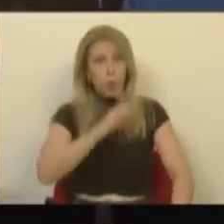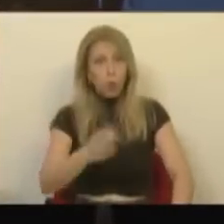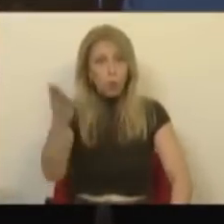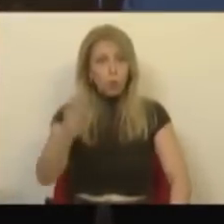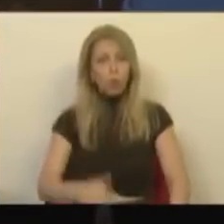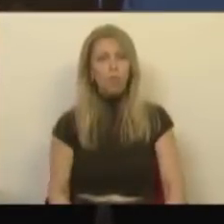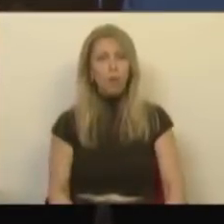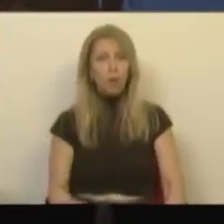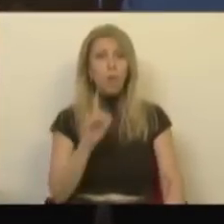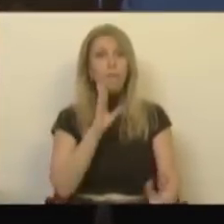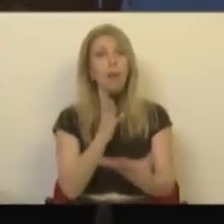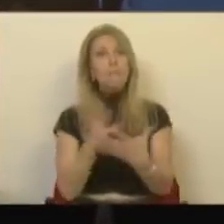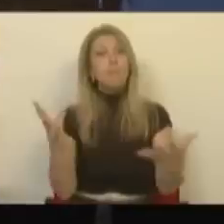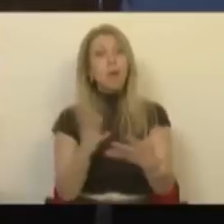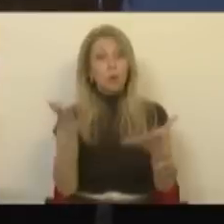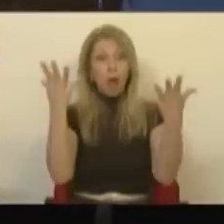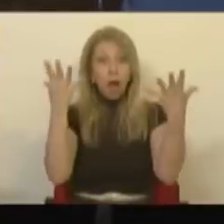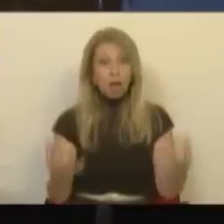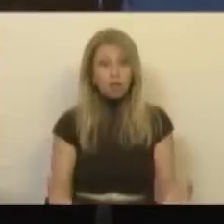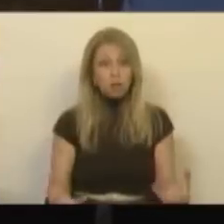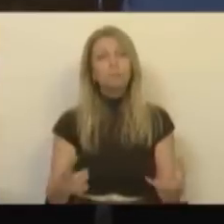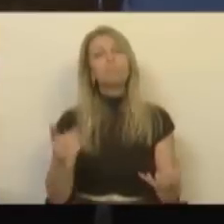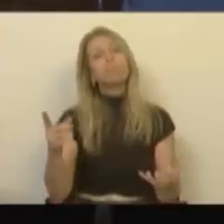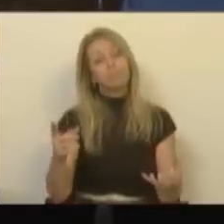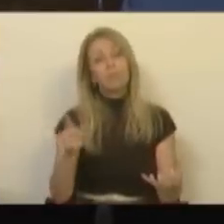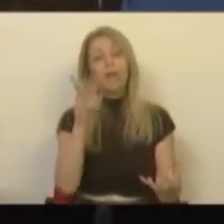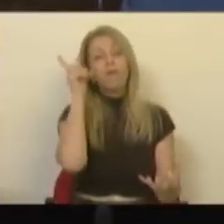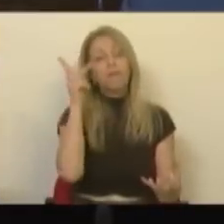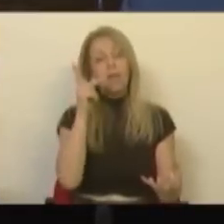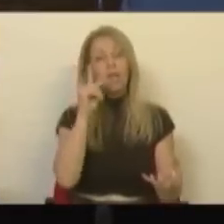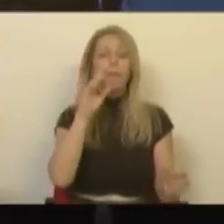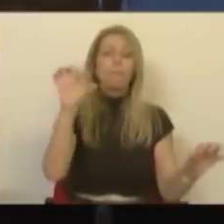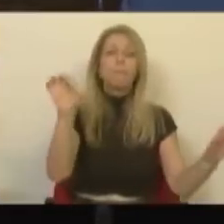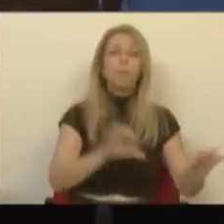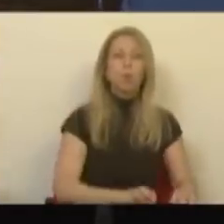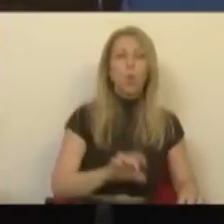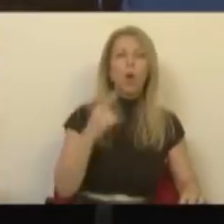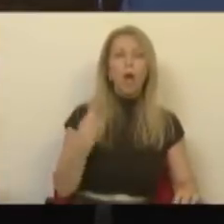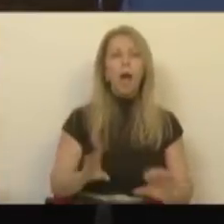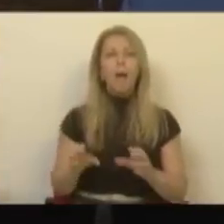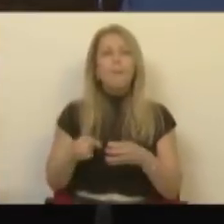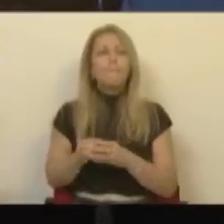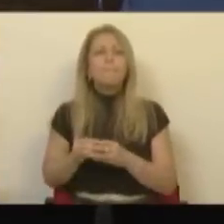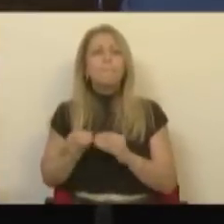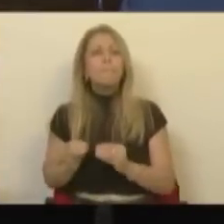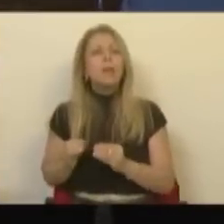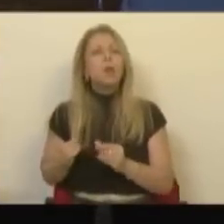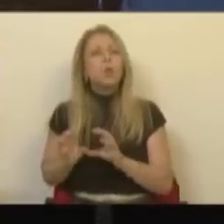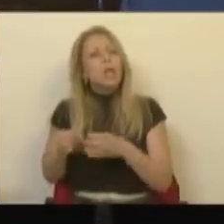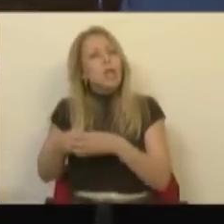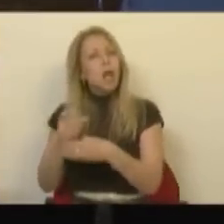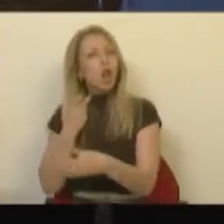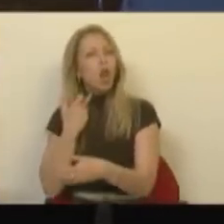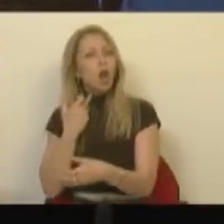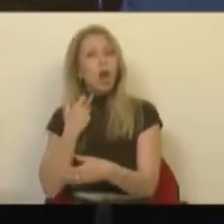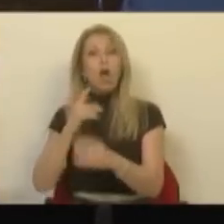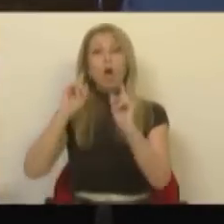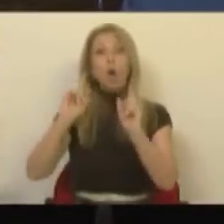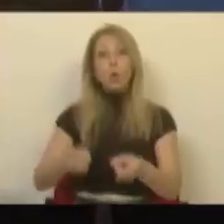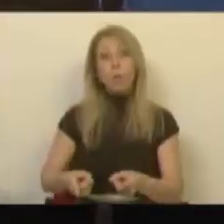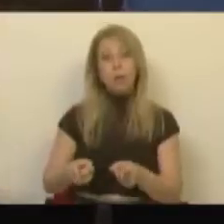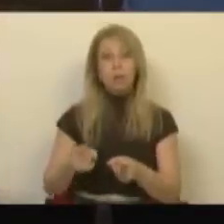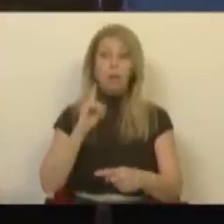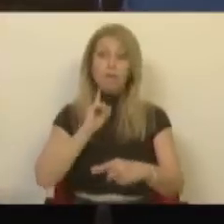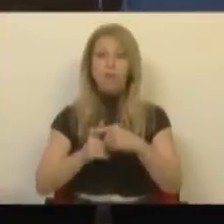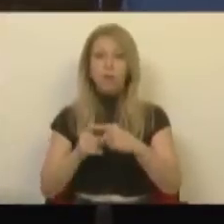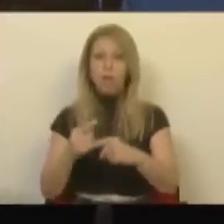maioria a vida piorou mas há uma minoria que iniciou novo ano com a enormes vantagens os grupos económicos